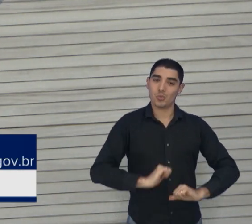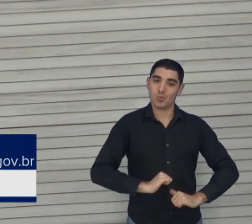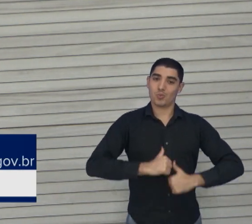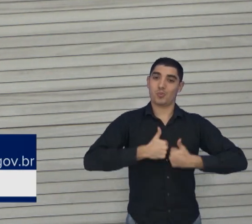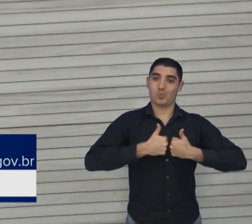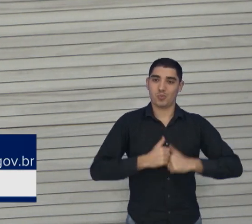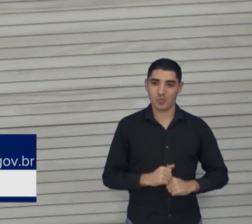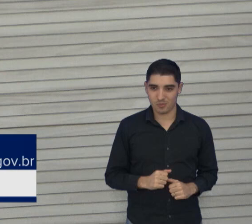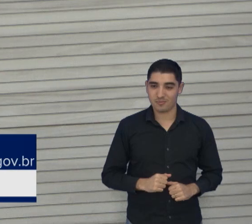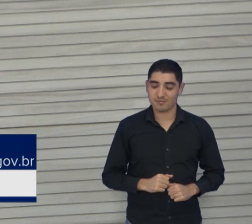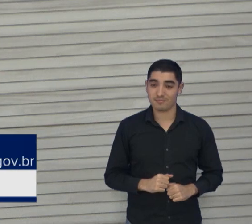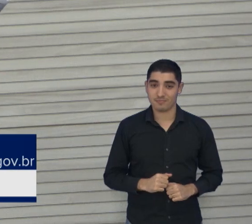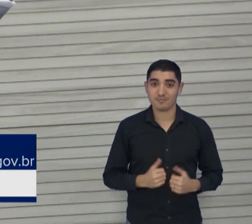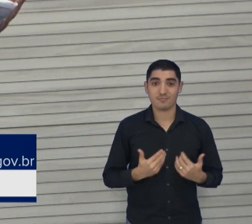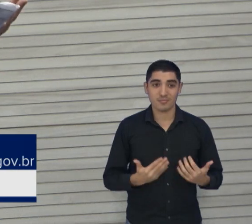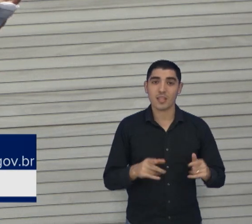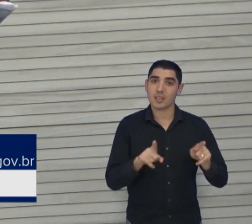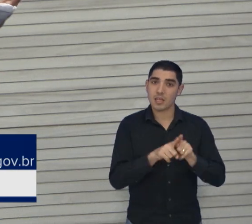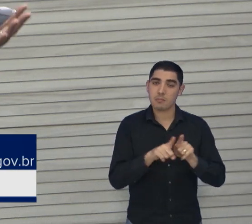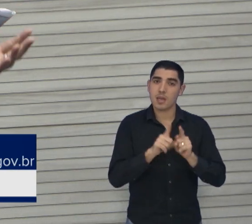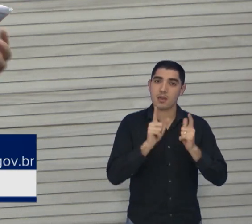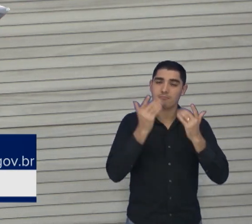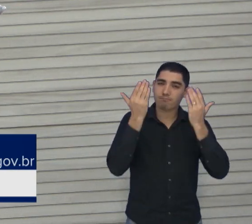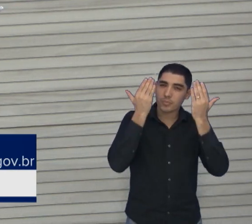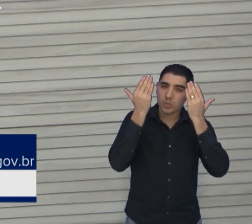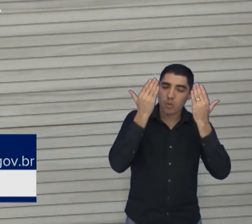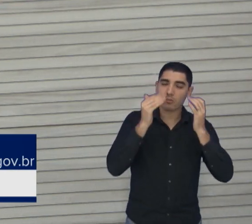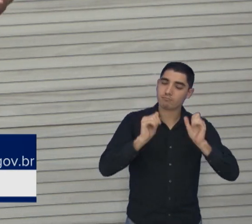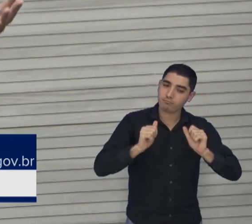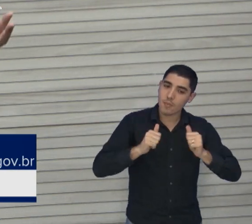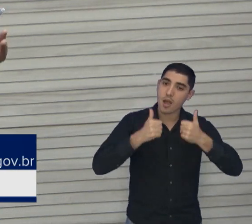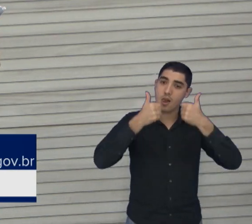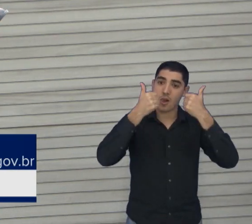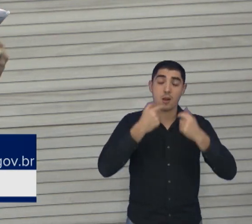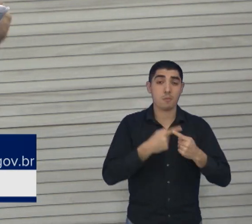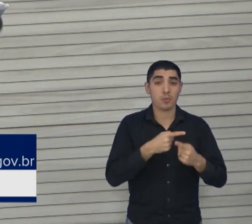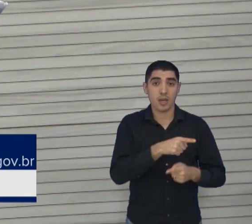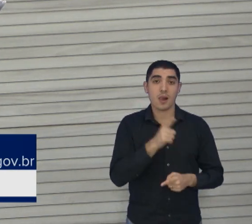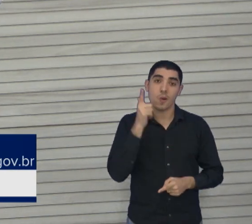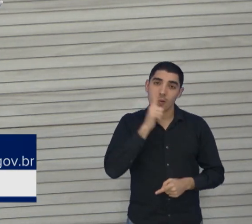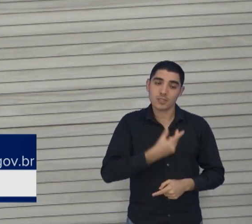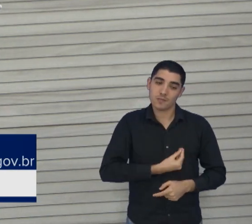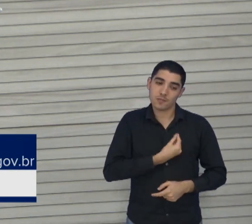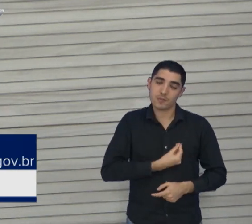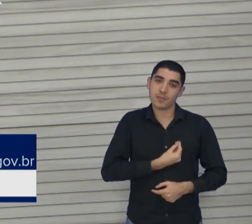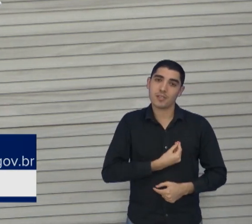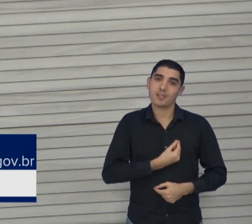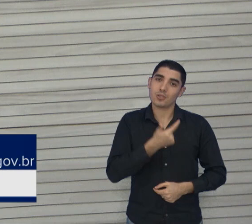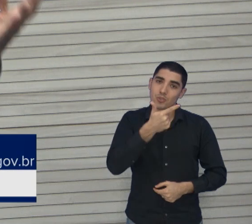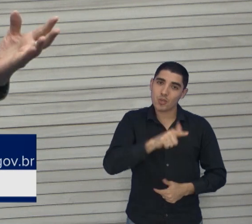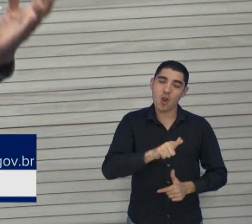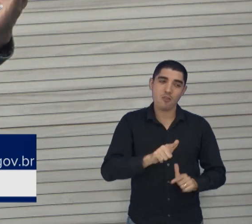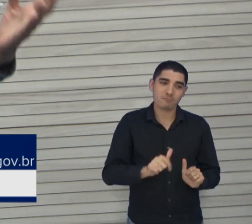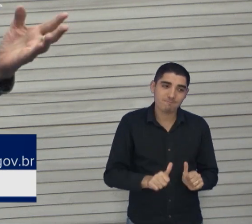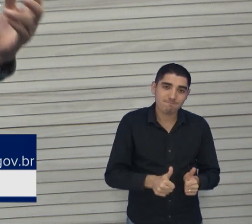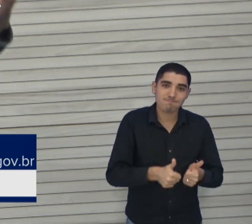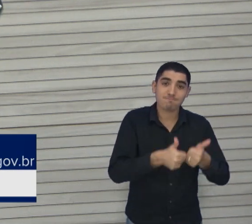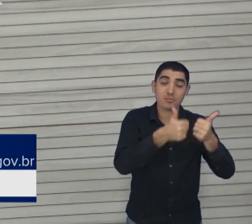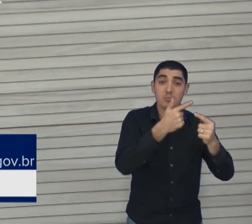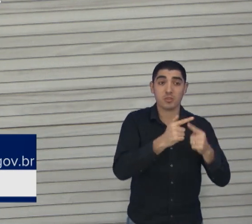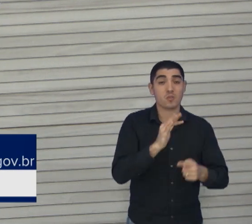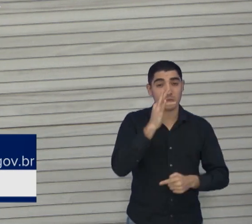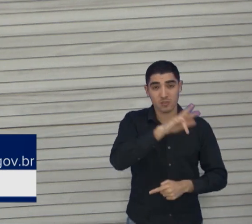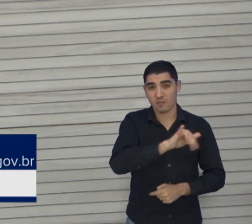algum equilíbrio psicológico para essa mulher, para enfrentar a vida novamente, para aceitar os desafios que